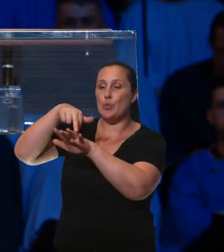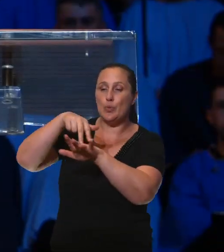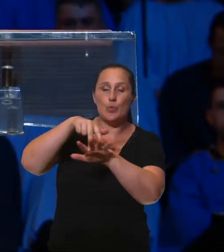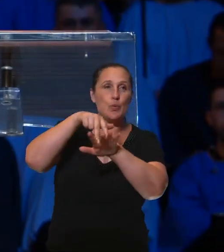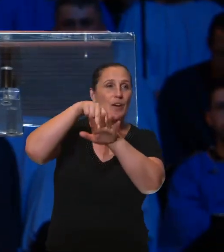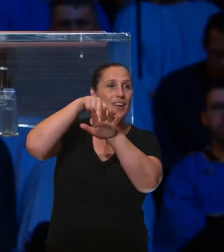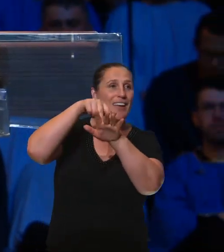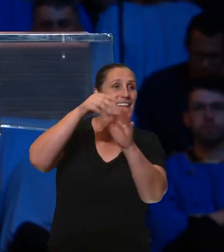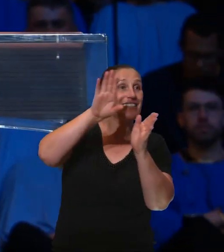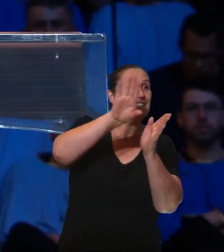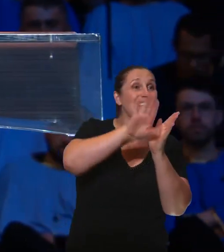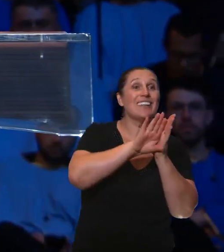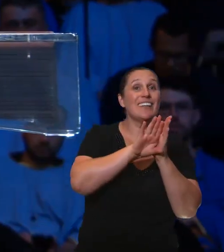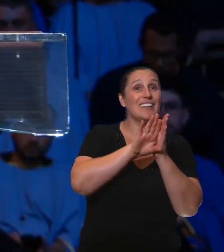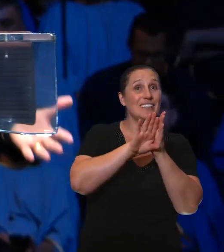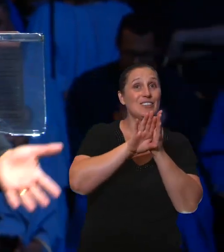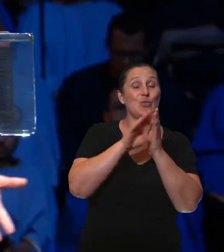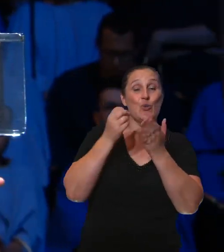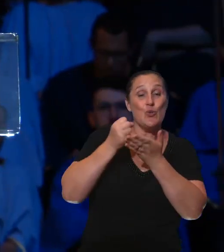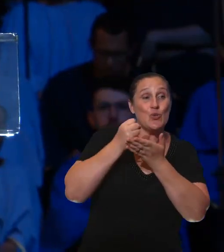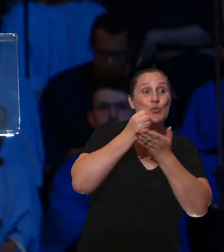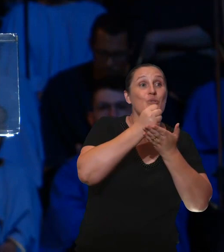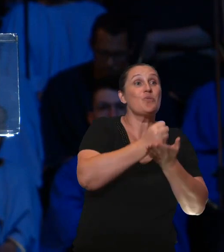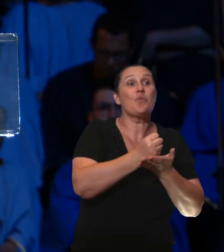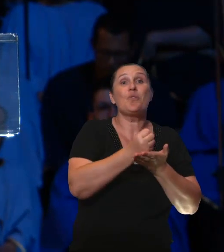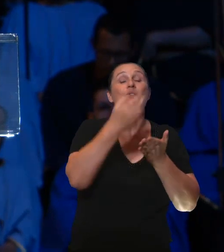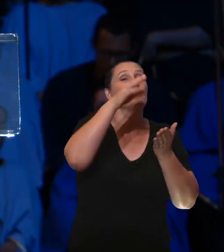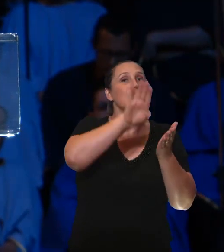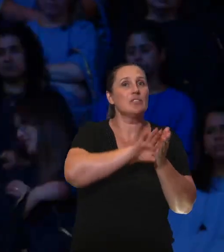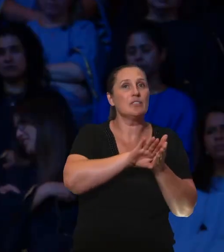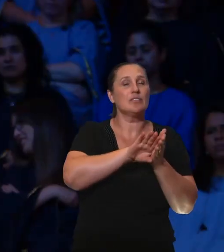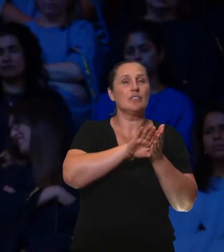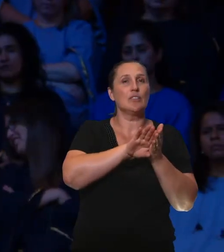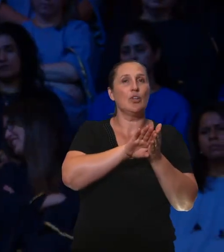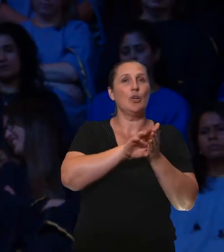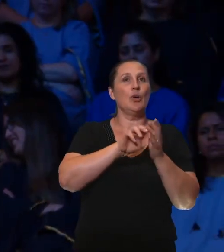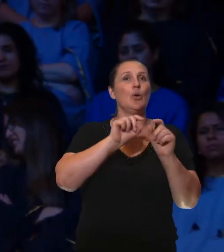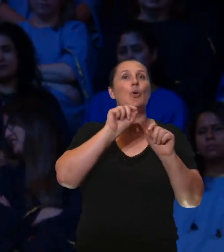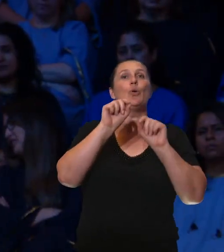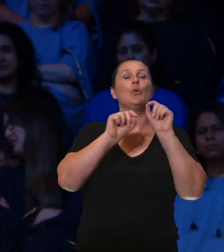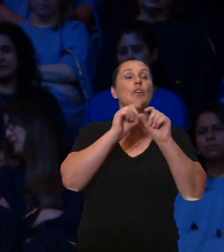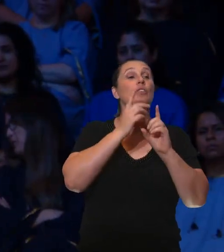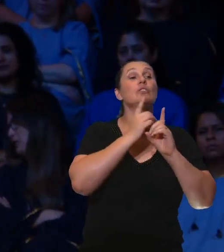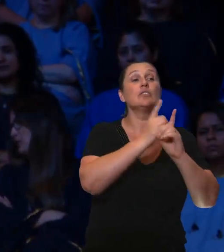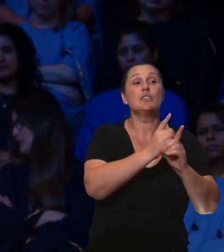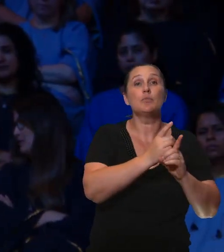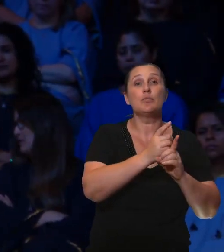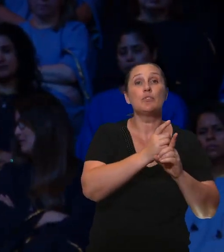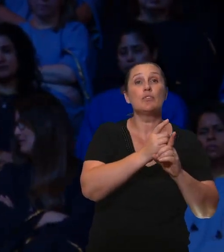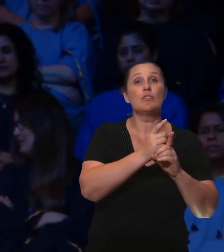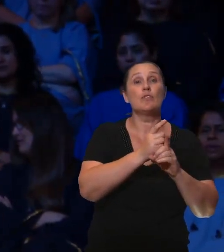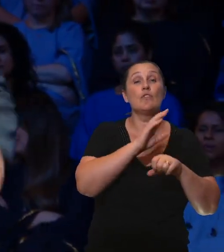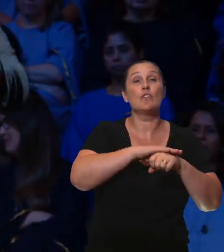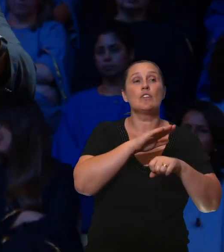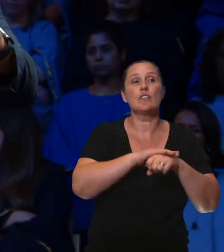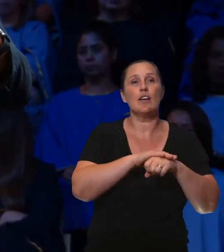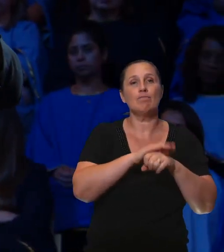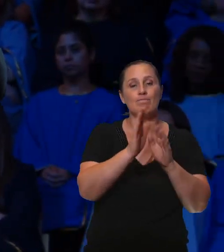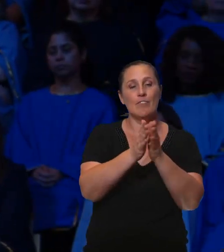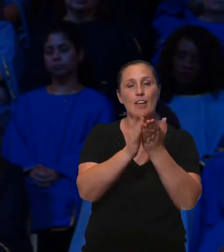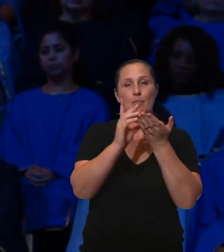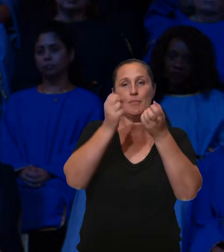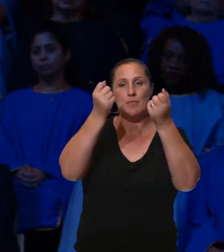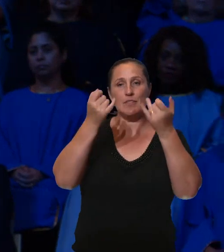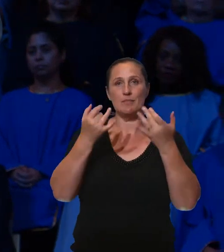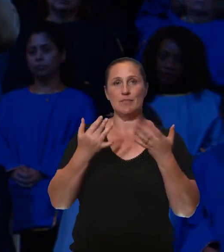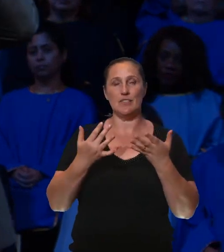solução vem chegando, o socorro vem chegando. Qual foi a reação dos discípulos? A Bíblia diz